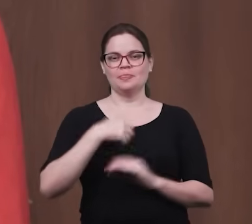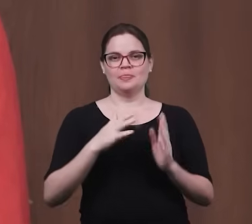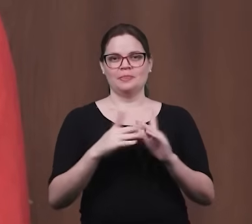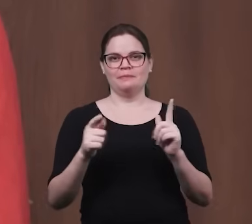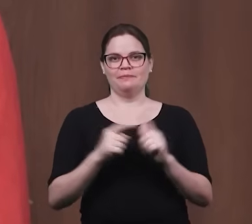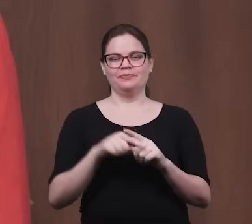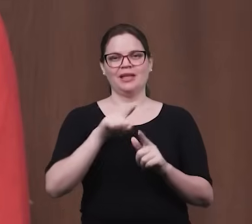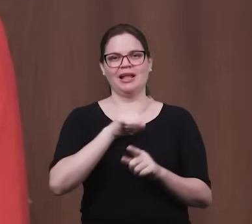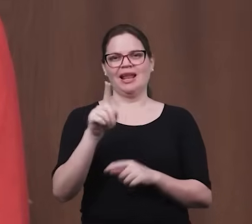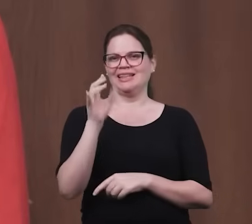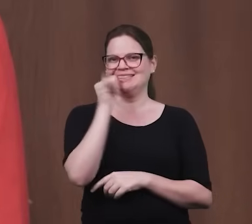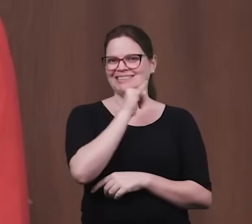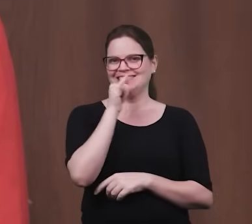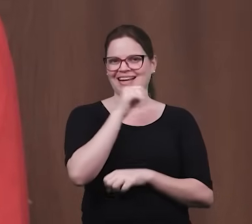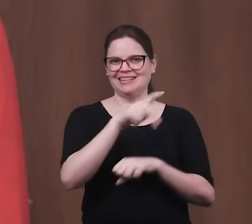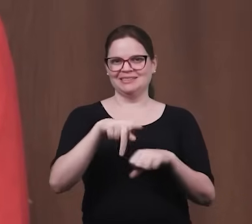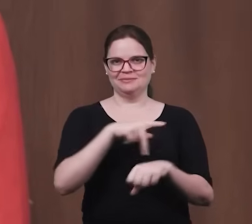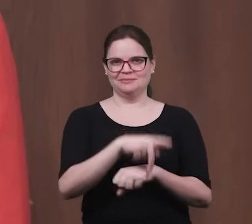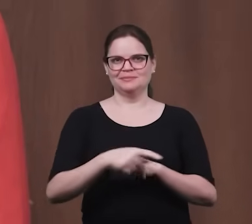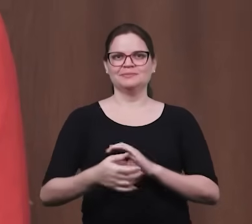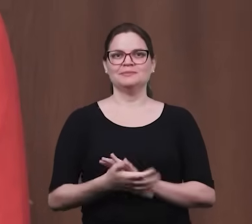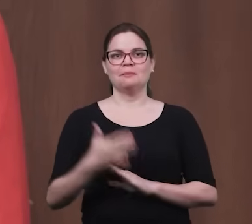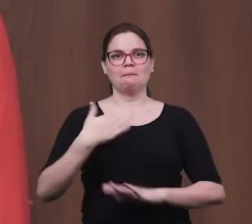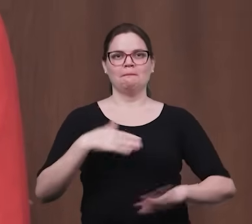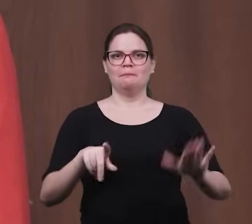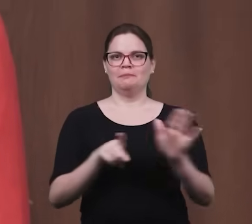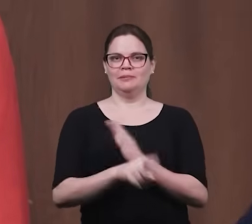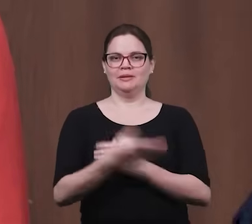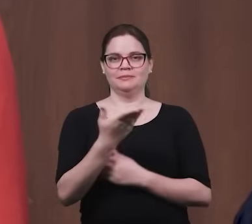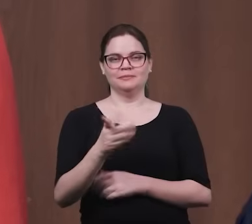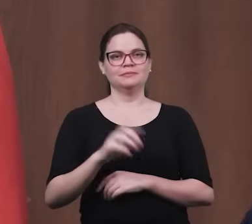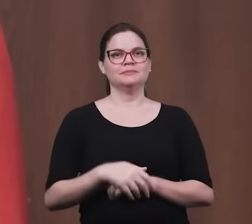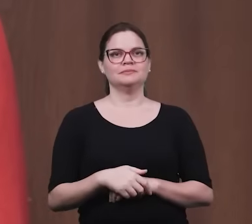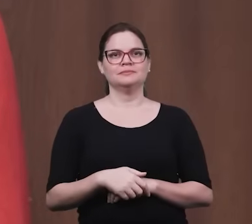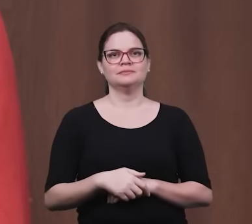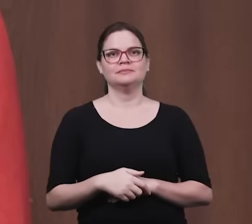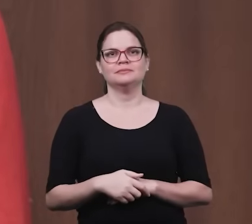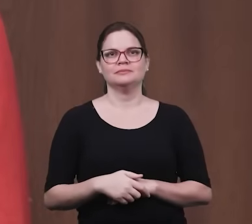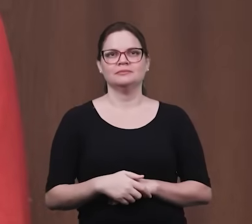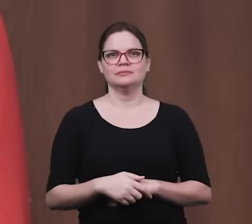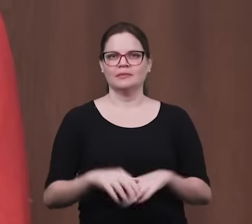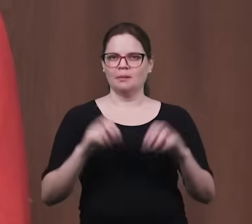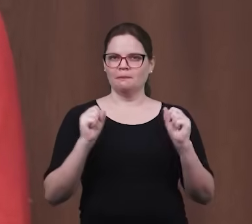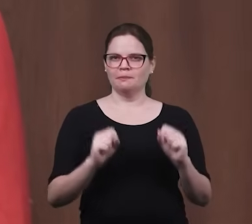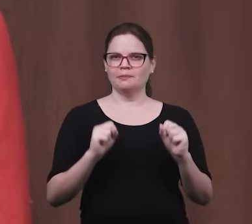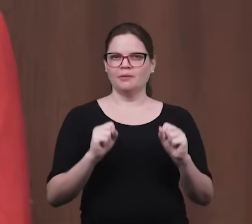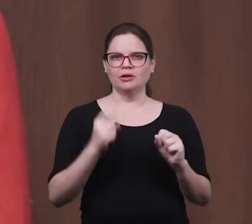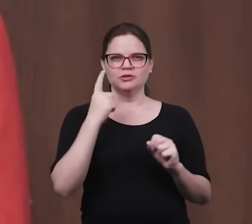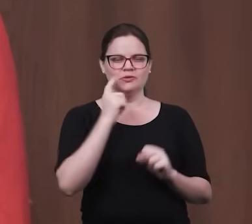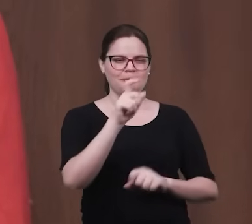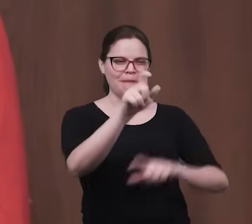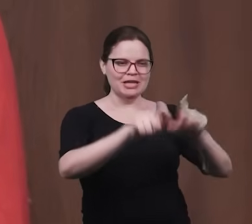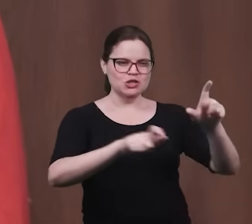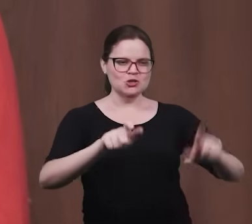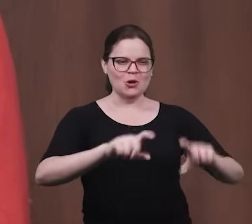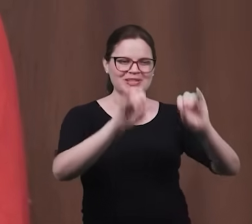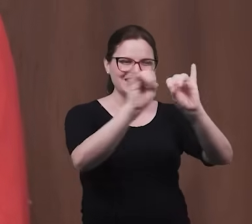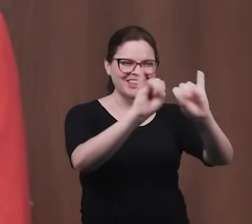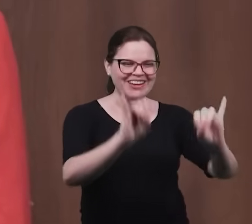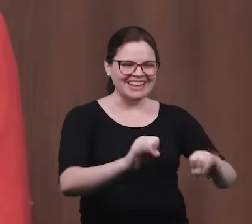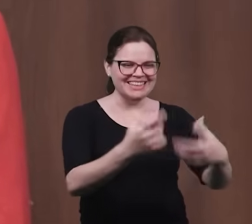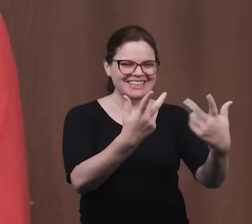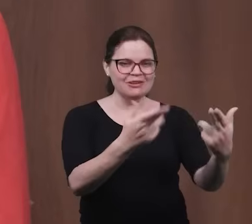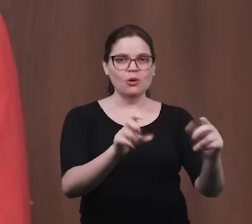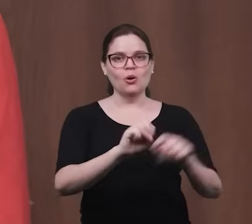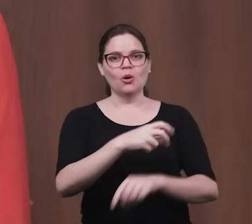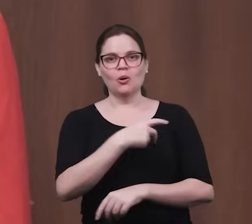da igreja de Mantua, na Itália. E a minha pergunta para o Senhor pode-se idolatrar pessoas,